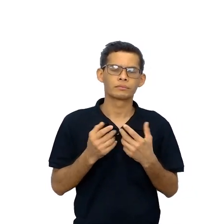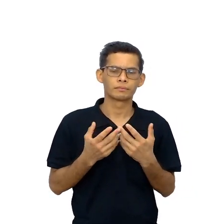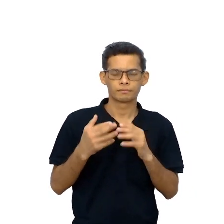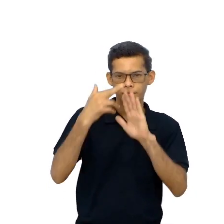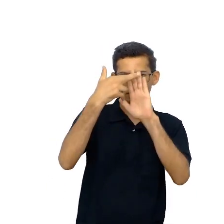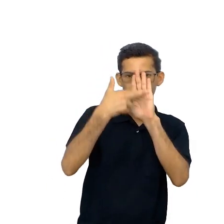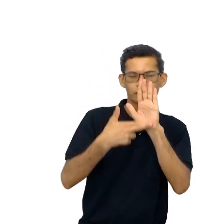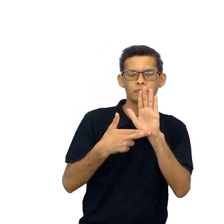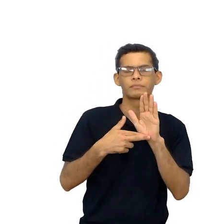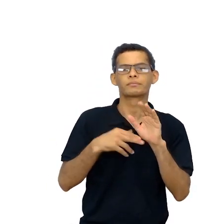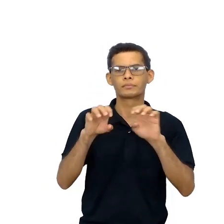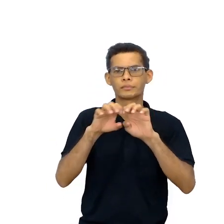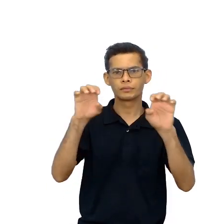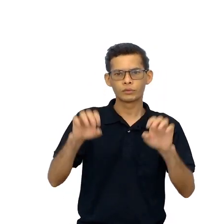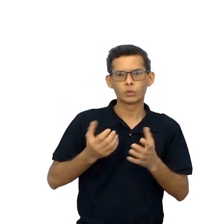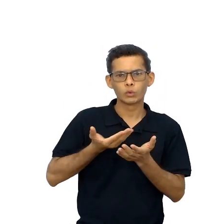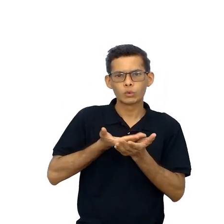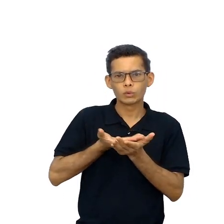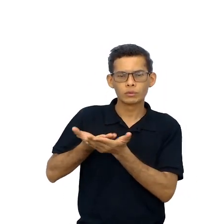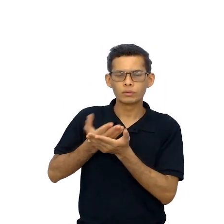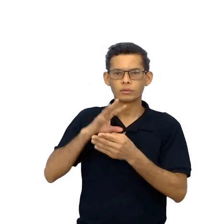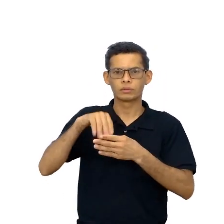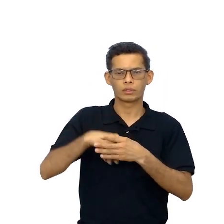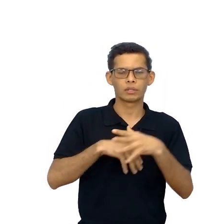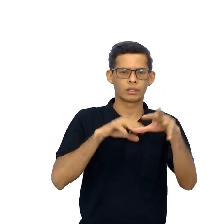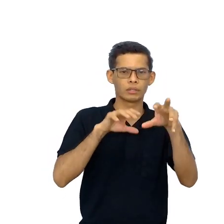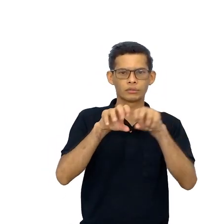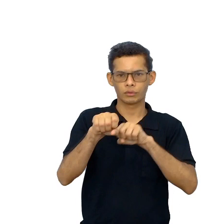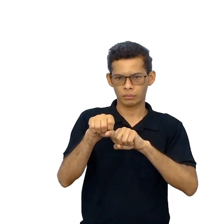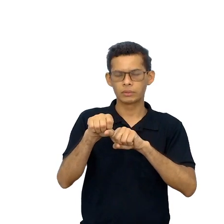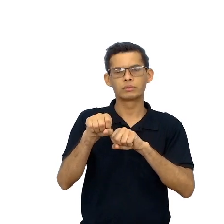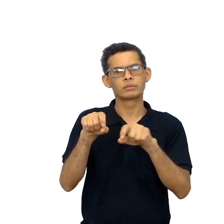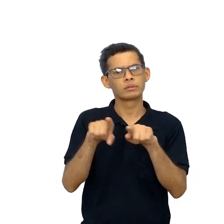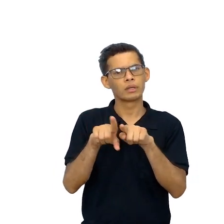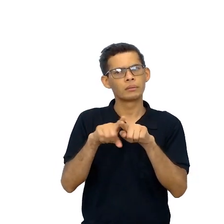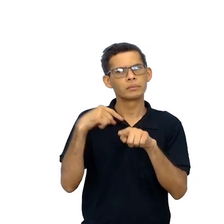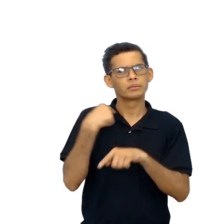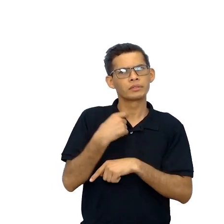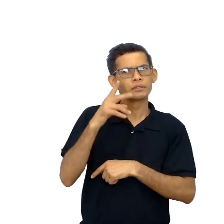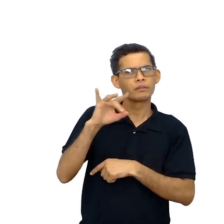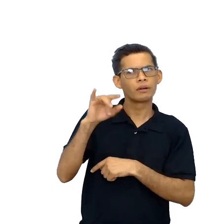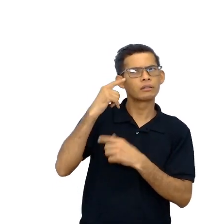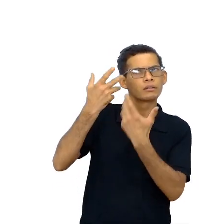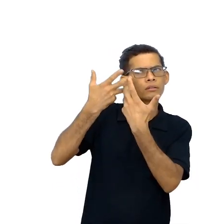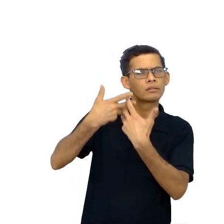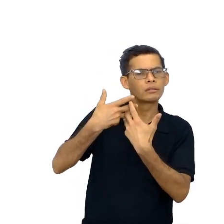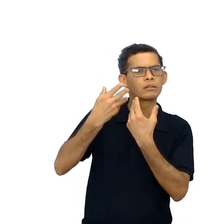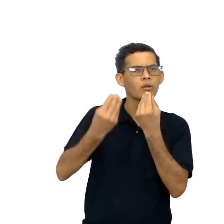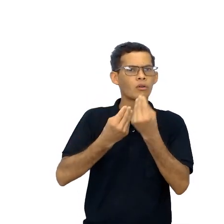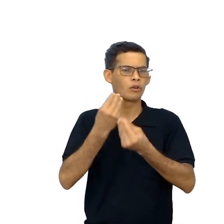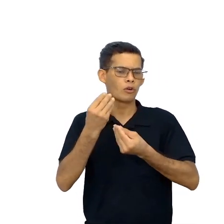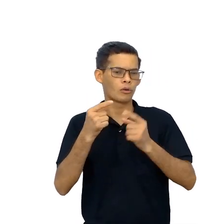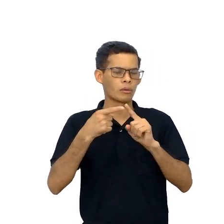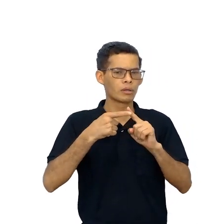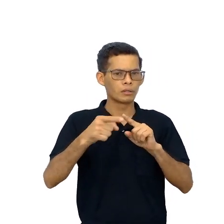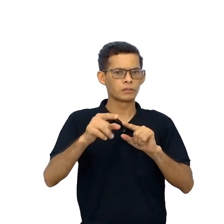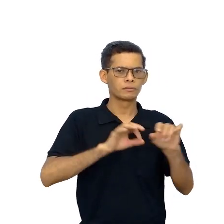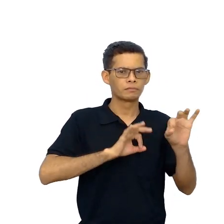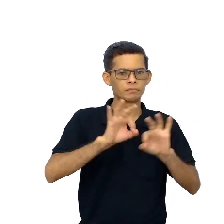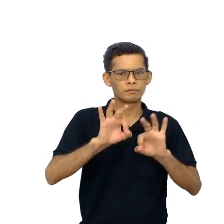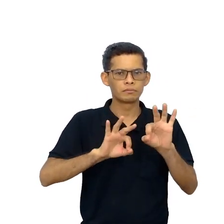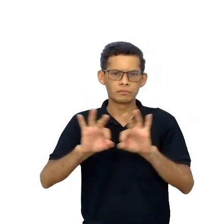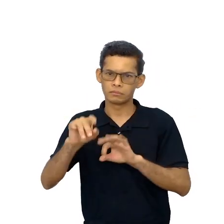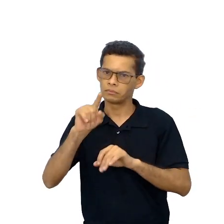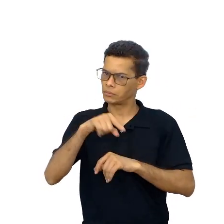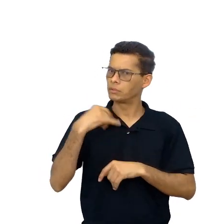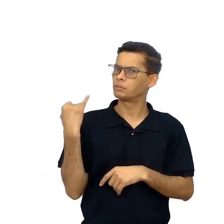e a estrutura das nossas formações, vamos refletir um pouco sobre a preparação dessa semana, o quanto é importante